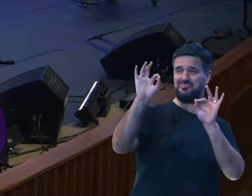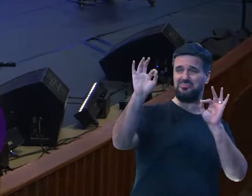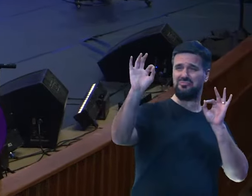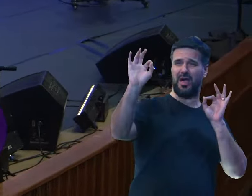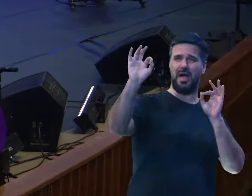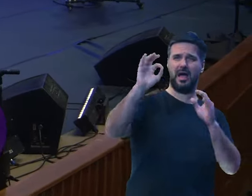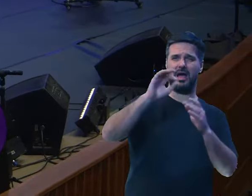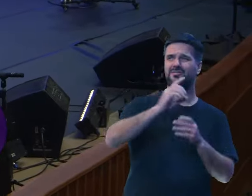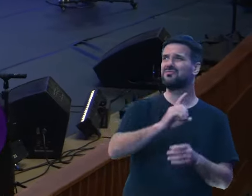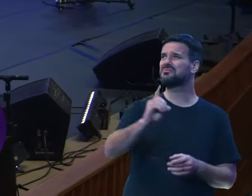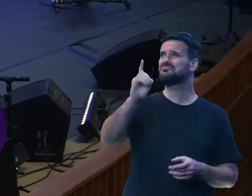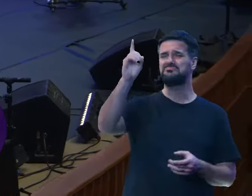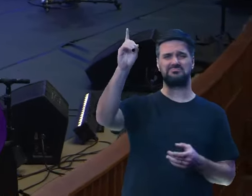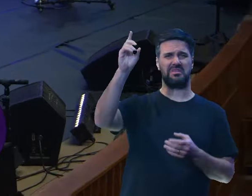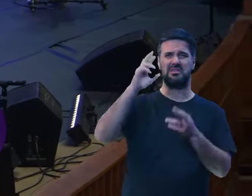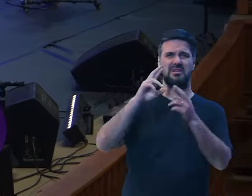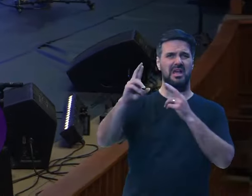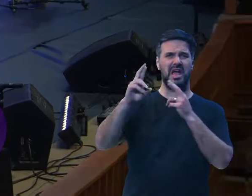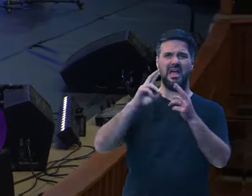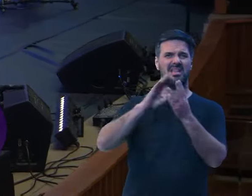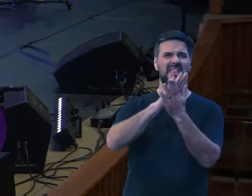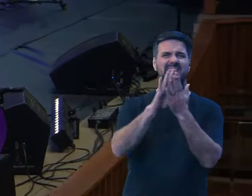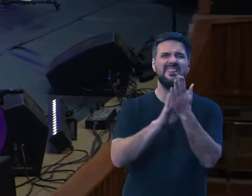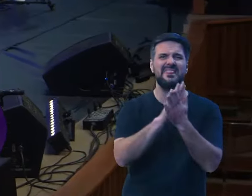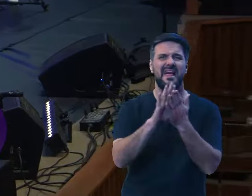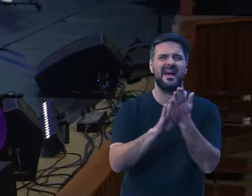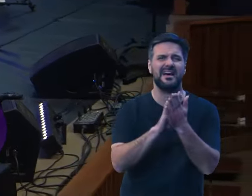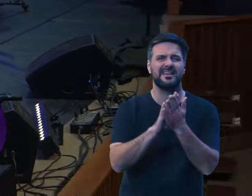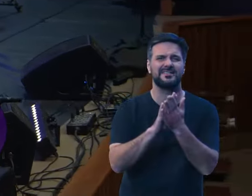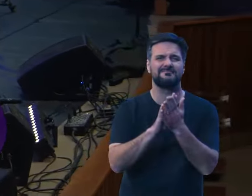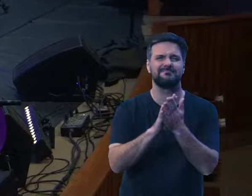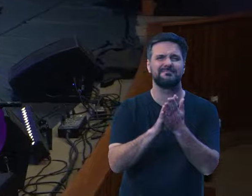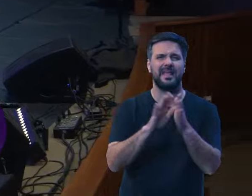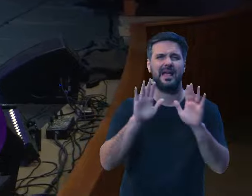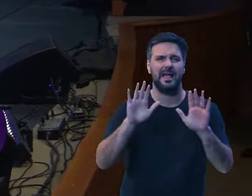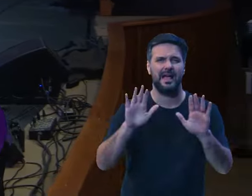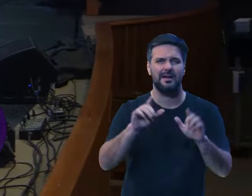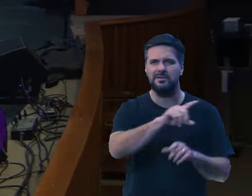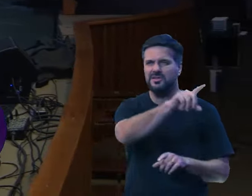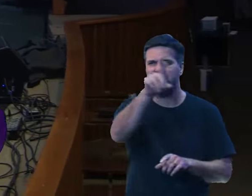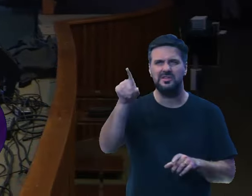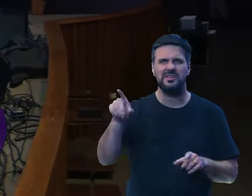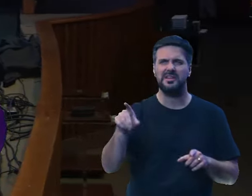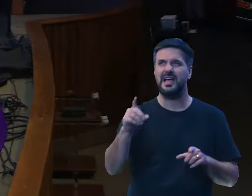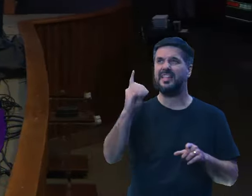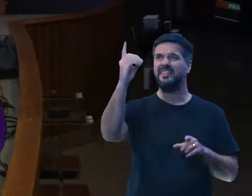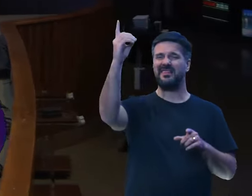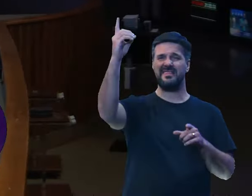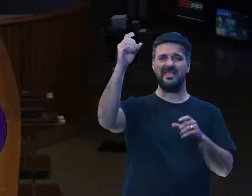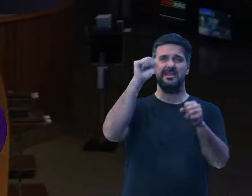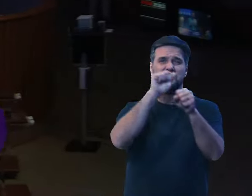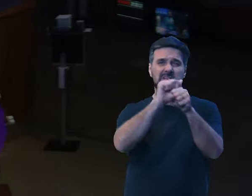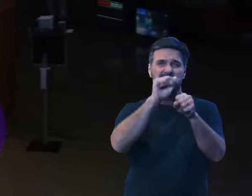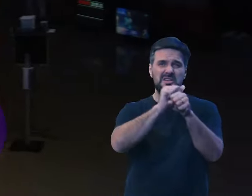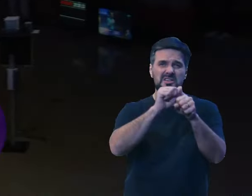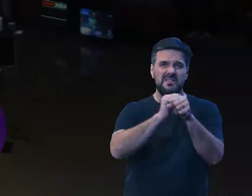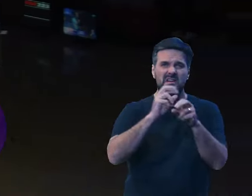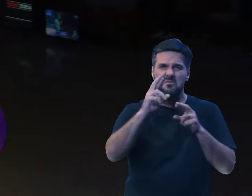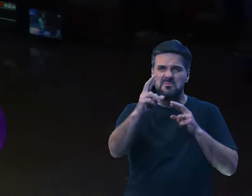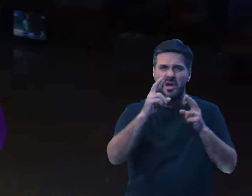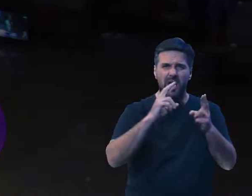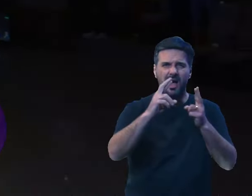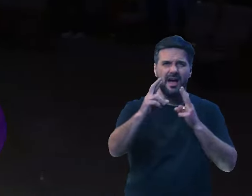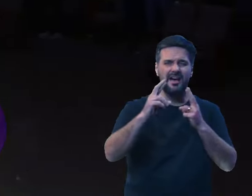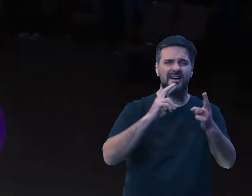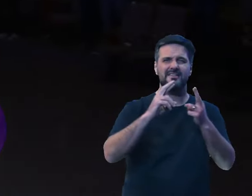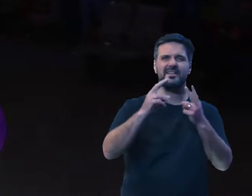Deus. Eu quero te dizer uma coisa, Deus tem uma vida incrível para viver com você. Deus existe e Ele fala conosco, Ele fala